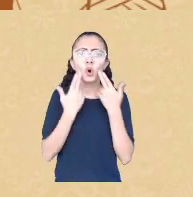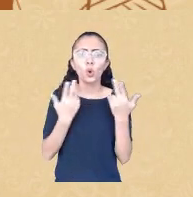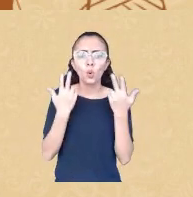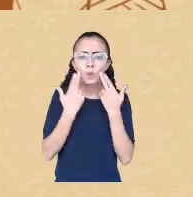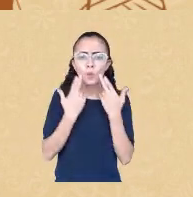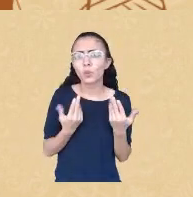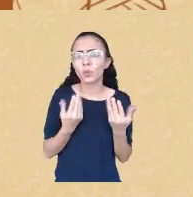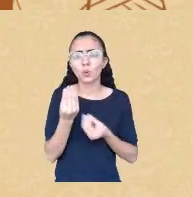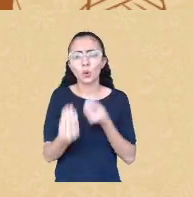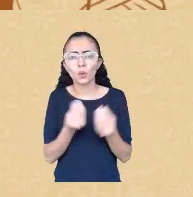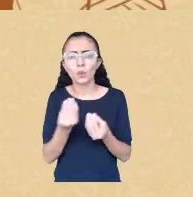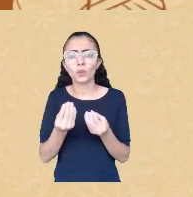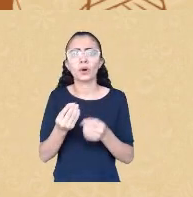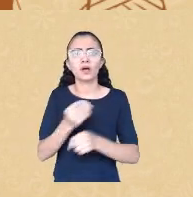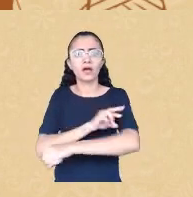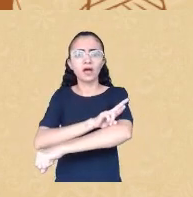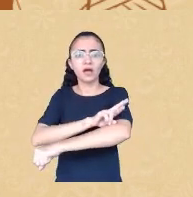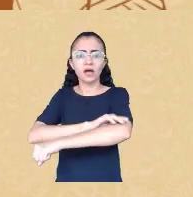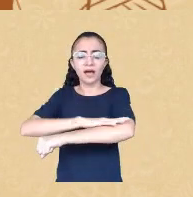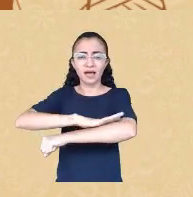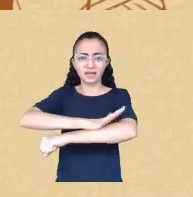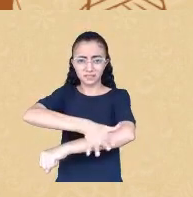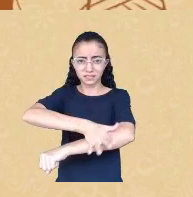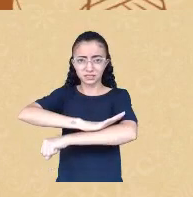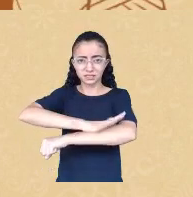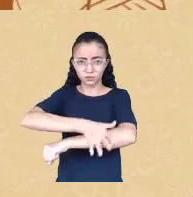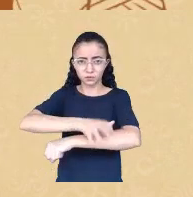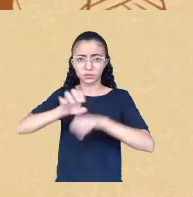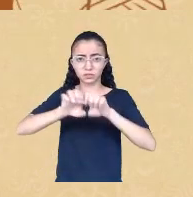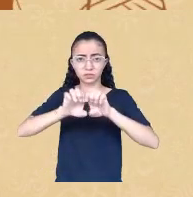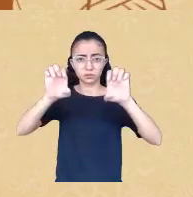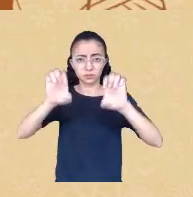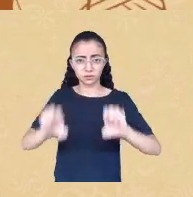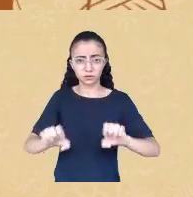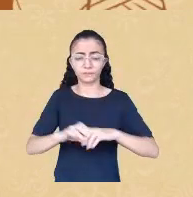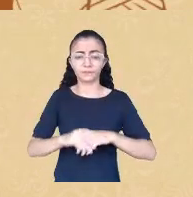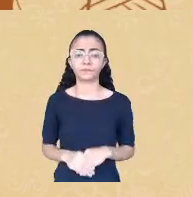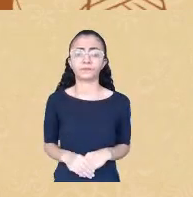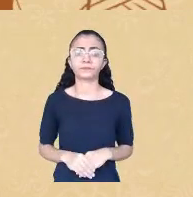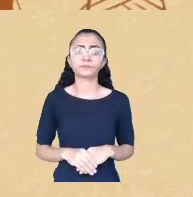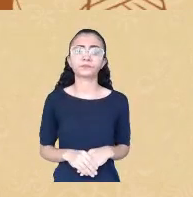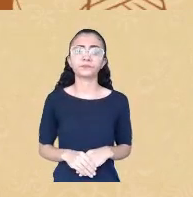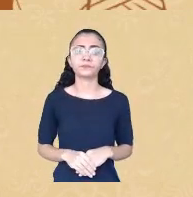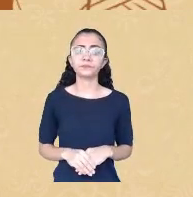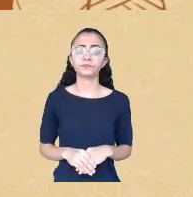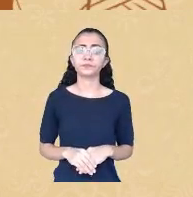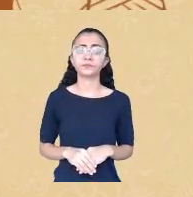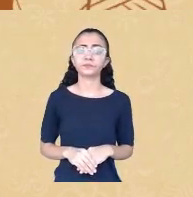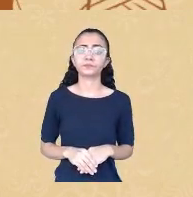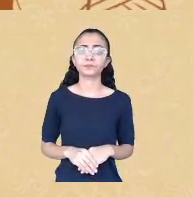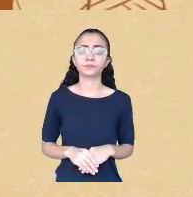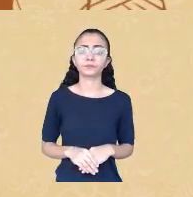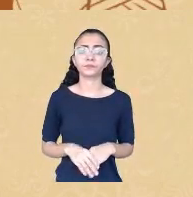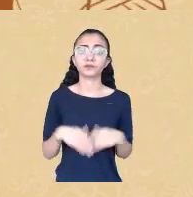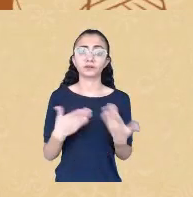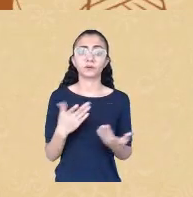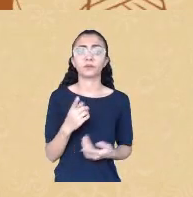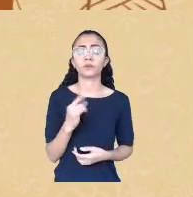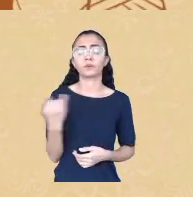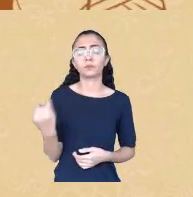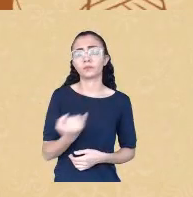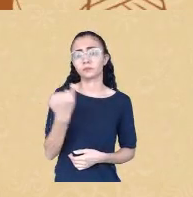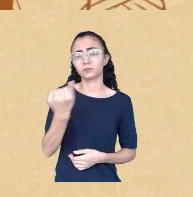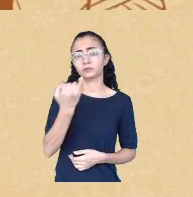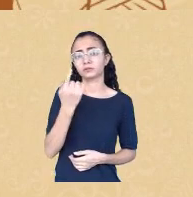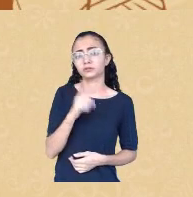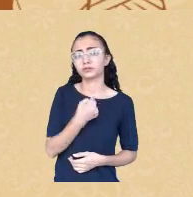mas é importante, né, que o Silvio de Almeida popularizou bastante essa pauta, que quando a gente pensa o racismo,